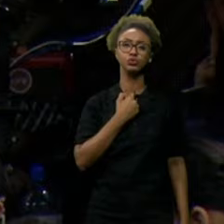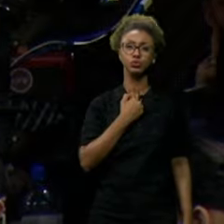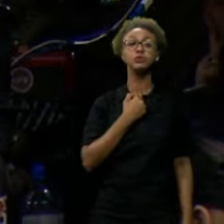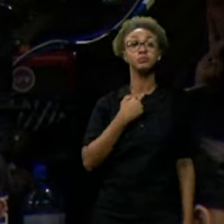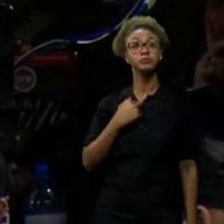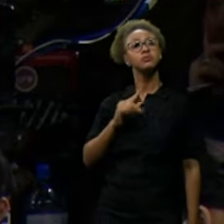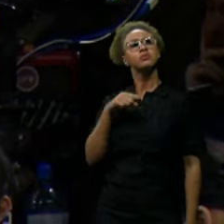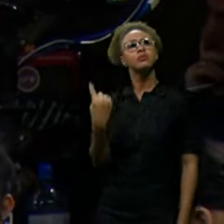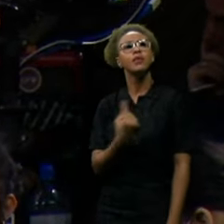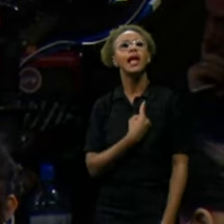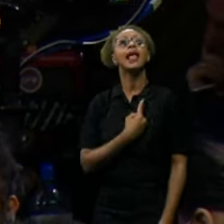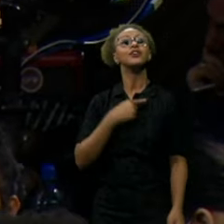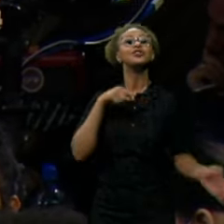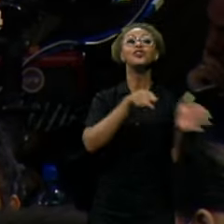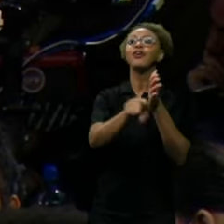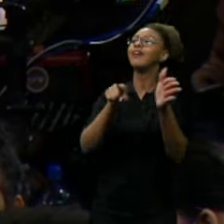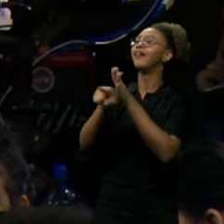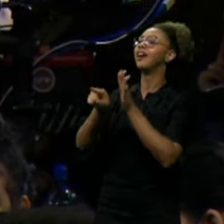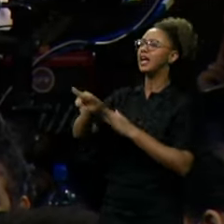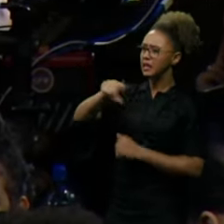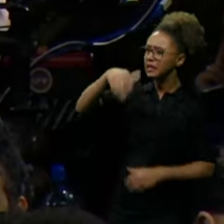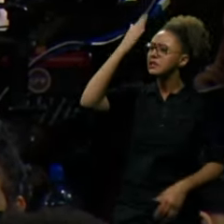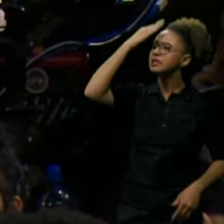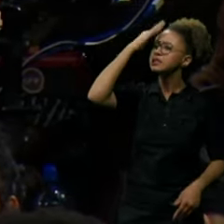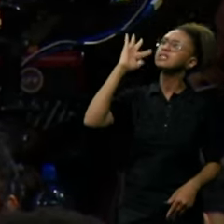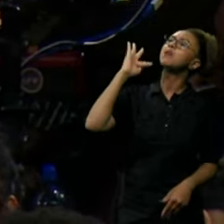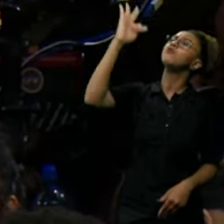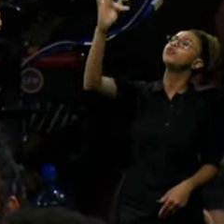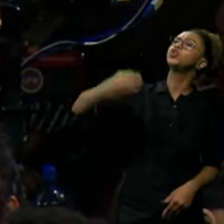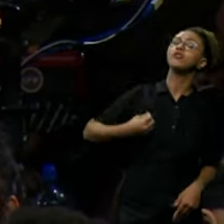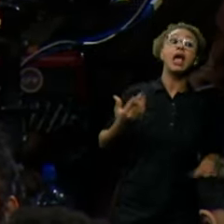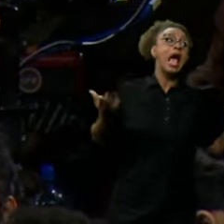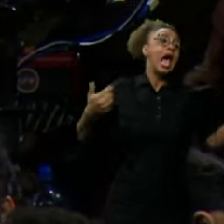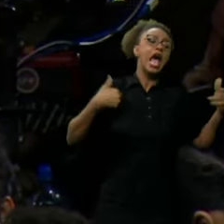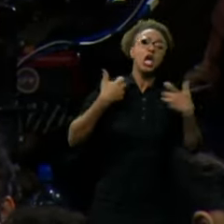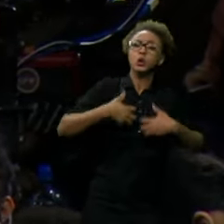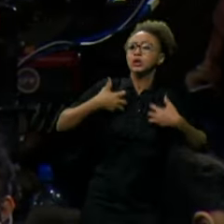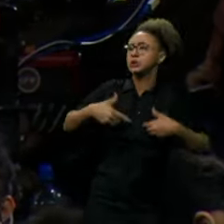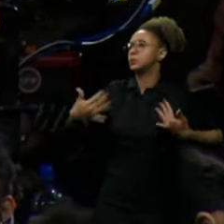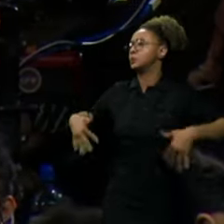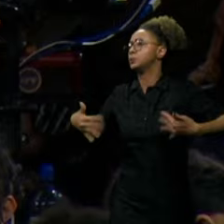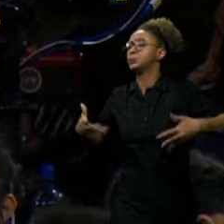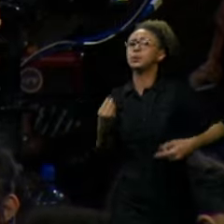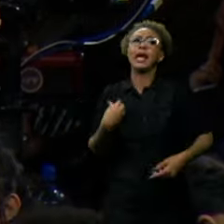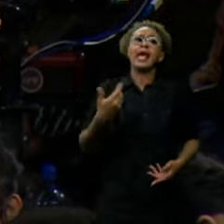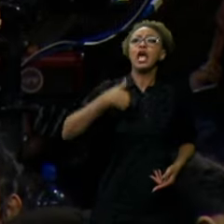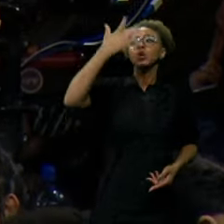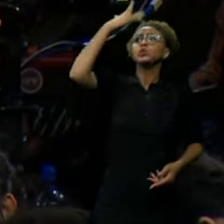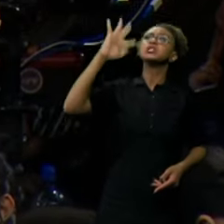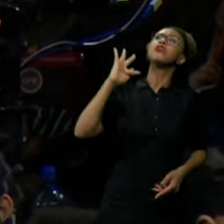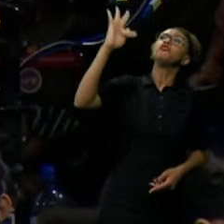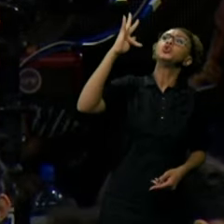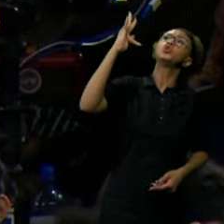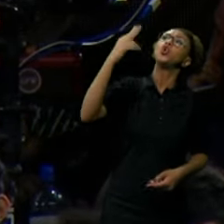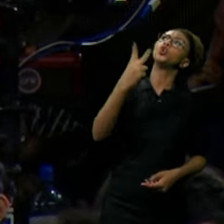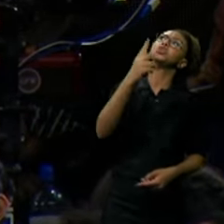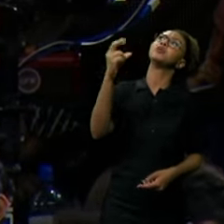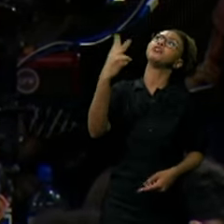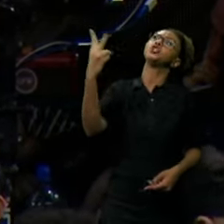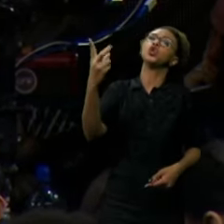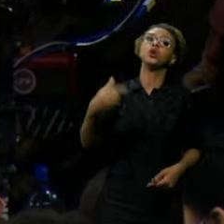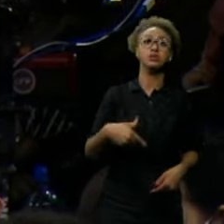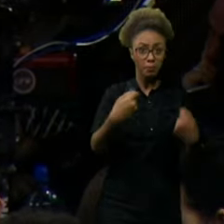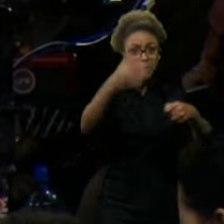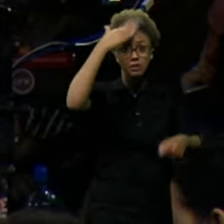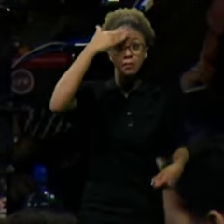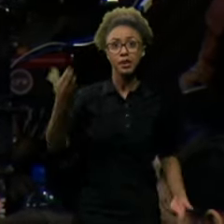e aí a gente pergunta as pessoas você sabe onde você vai estar até melhorou angustiado eu tô desesperado porque eu não sei o que que vai acontecer em 2022